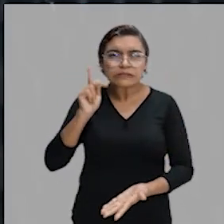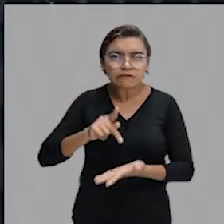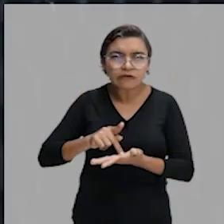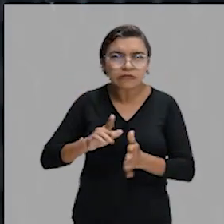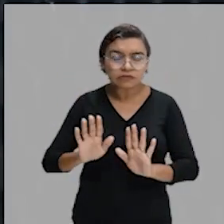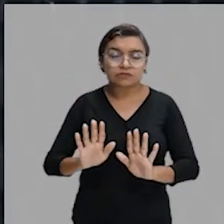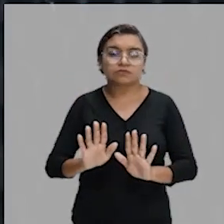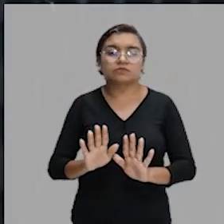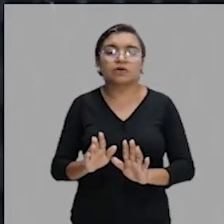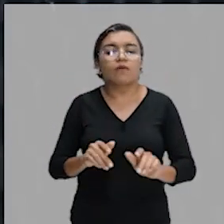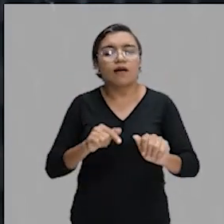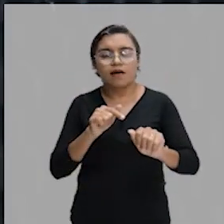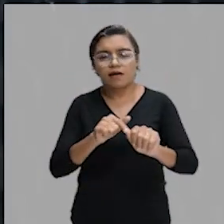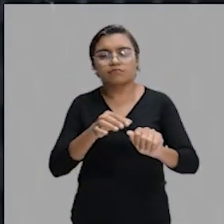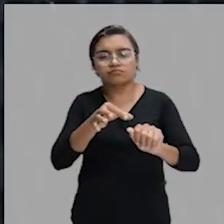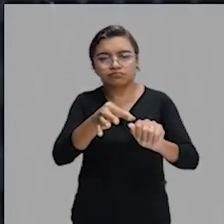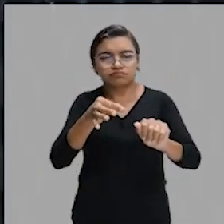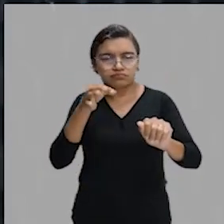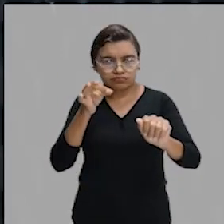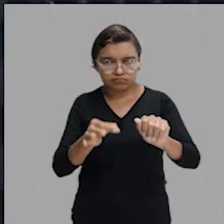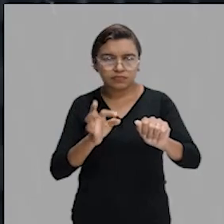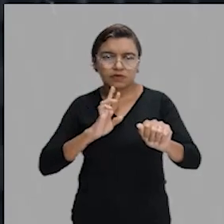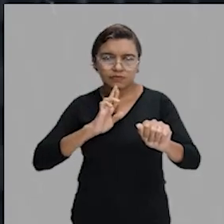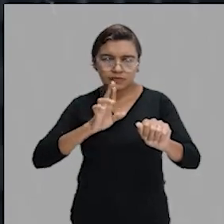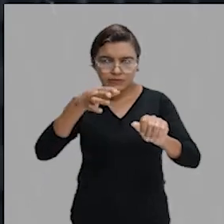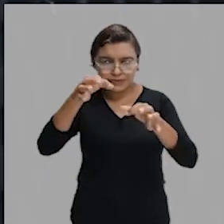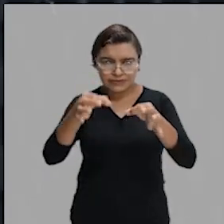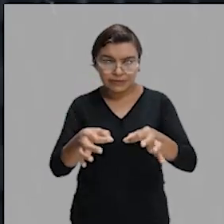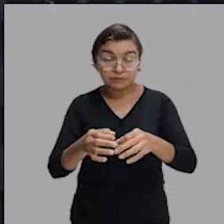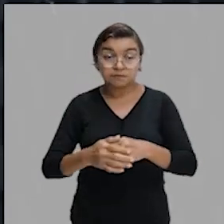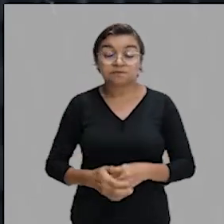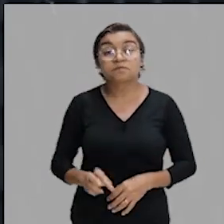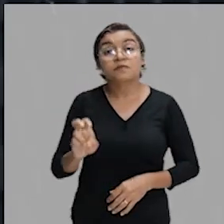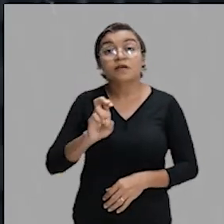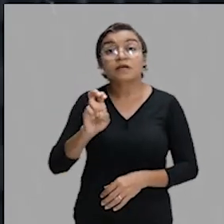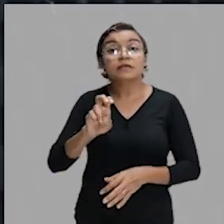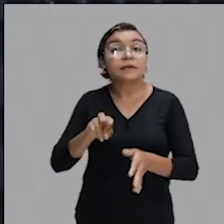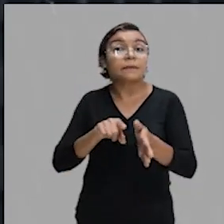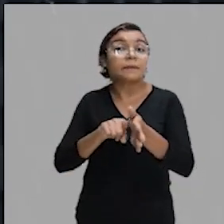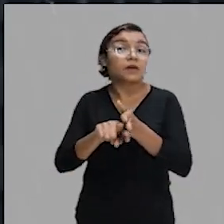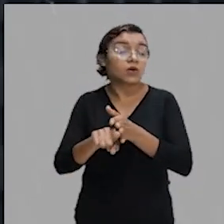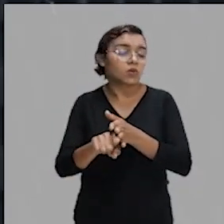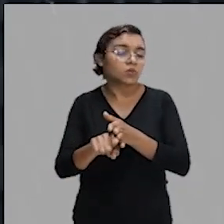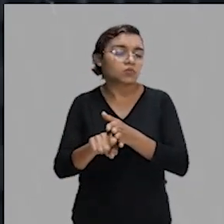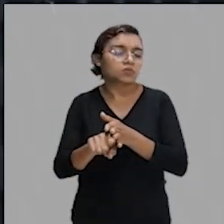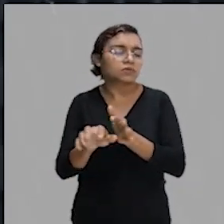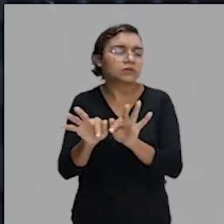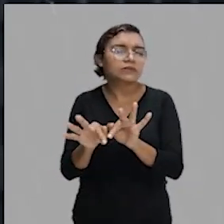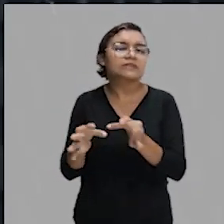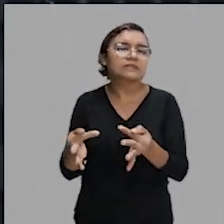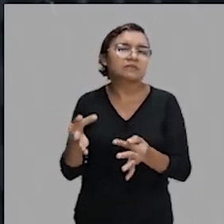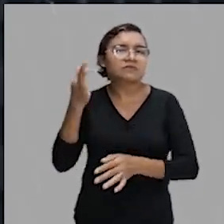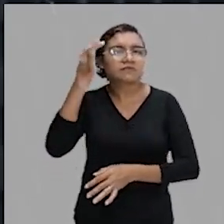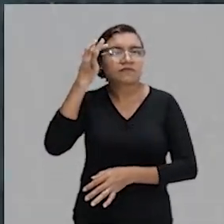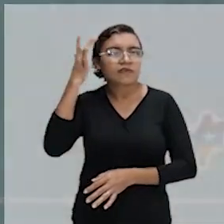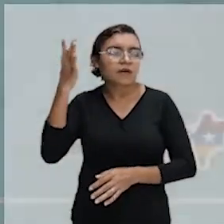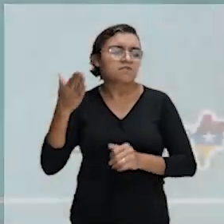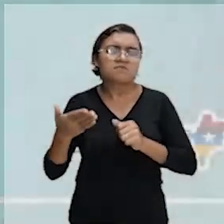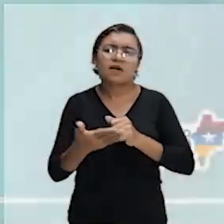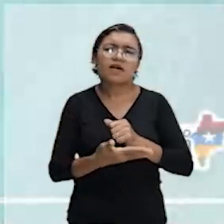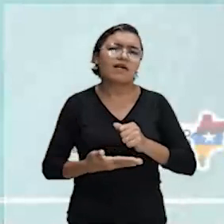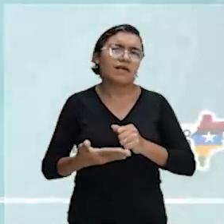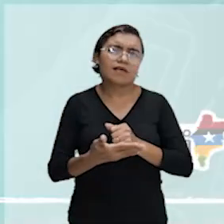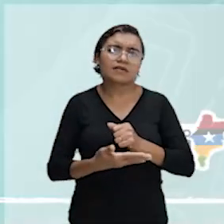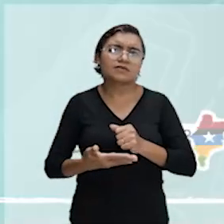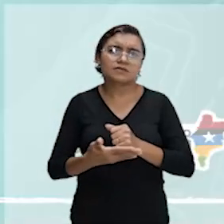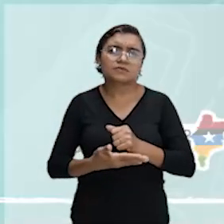A aí para você, correto? Vamos à quinta questão. A quinta questão aqui é uma questão muito simples, muito fácil, muito básica, não vou